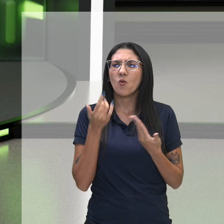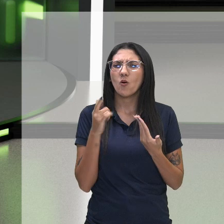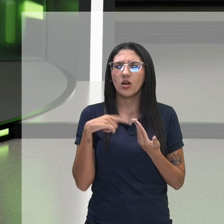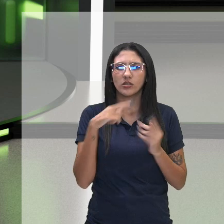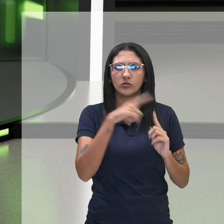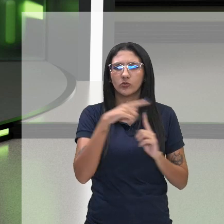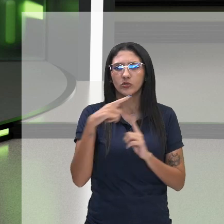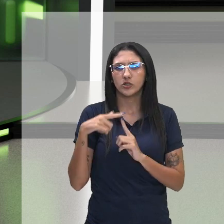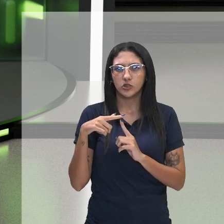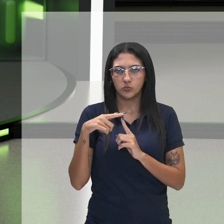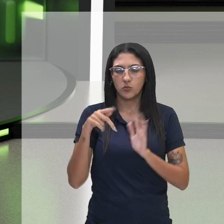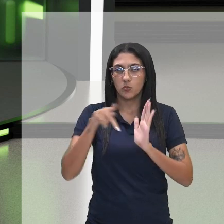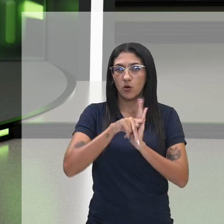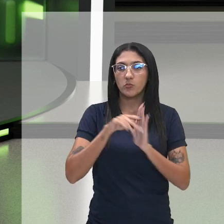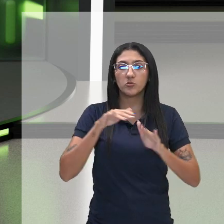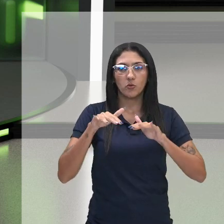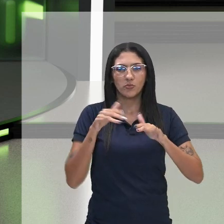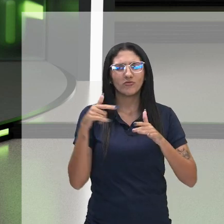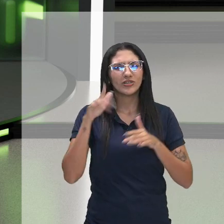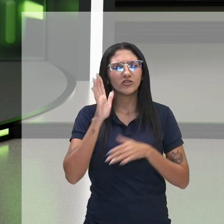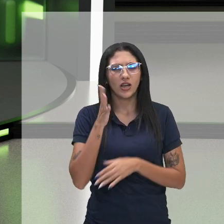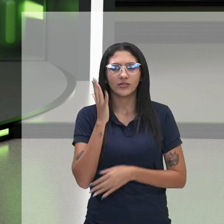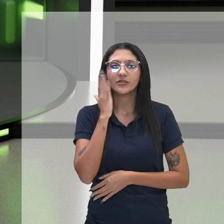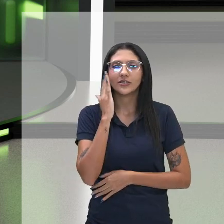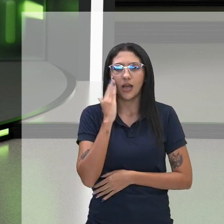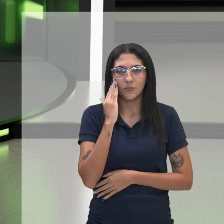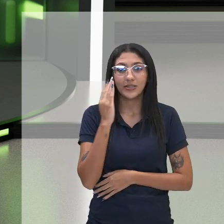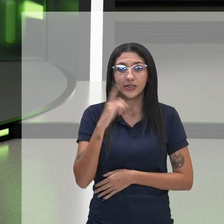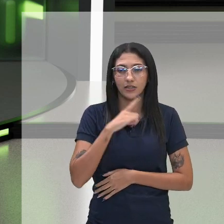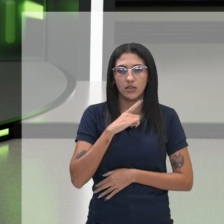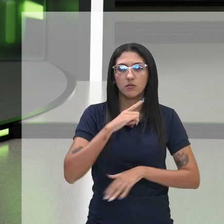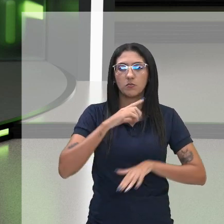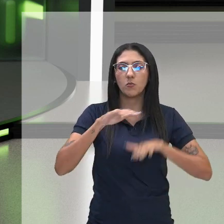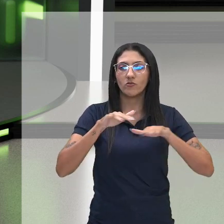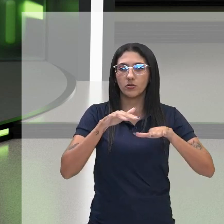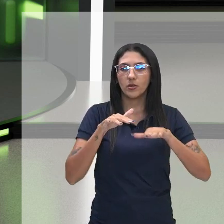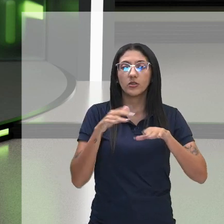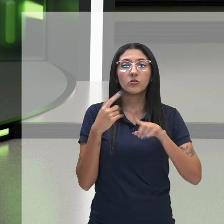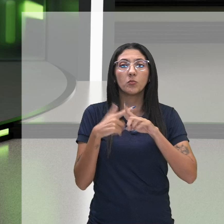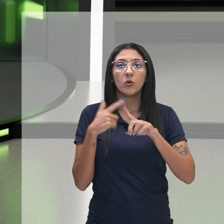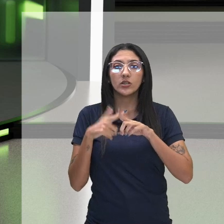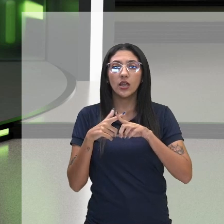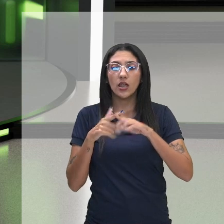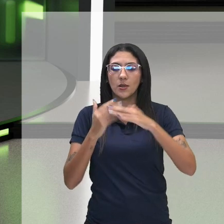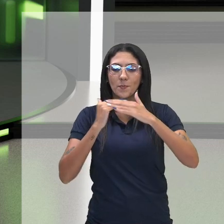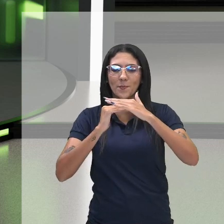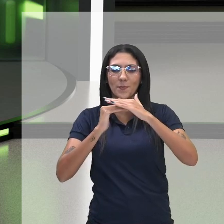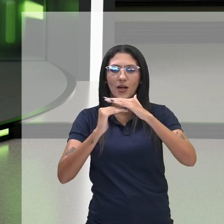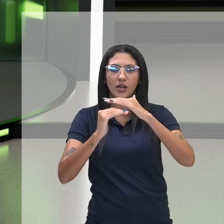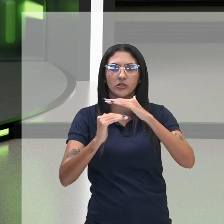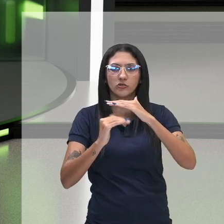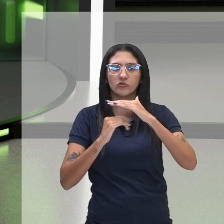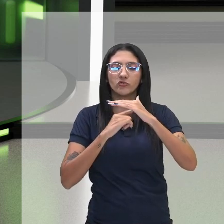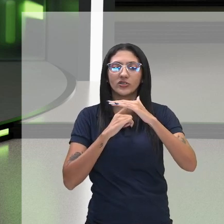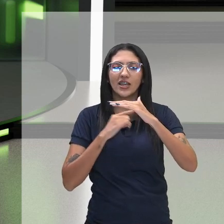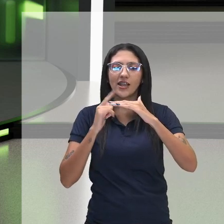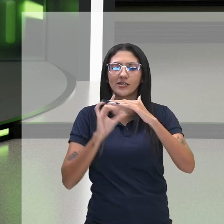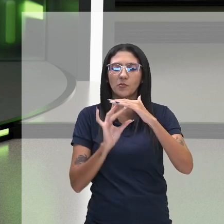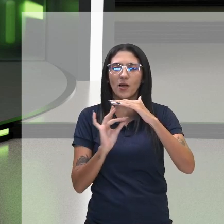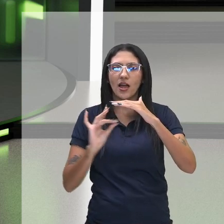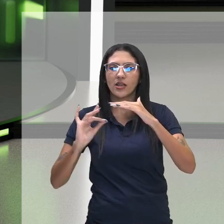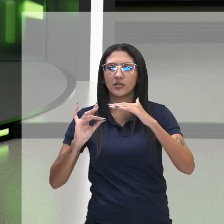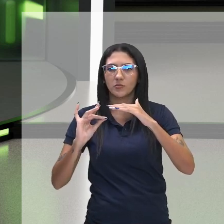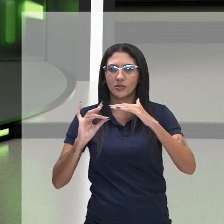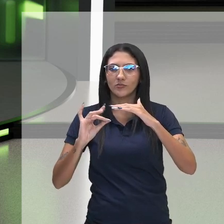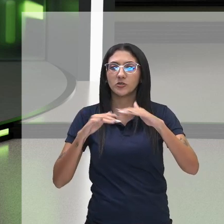placas realizam, e vocês já sabem que elas se movimentam porque o magma tem esse processo de